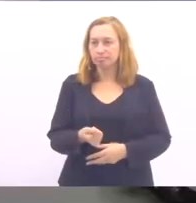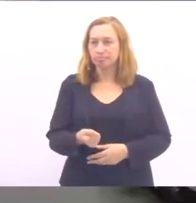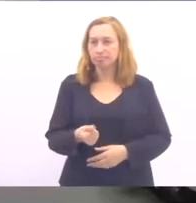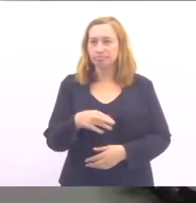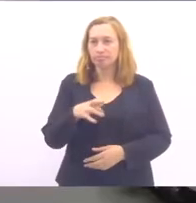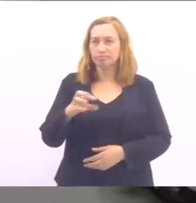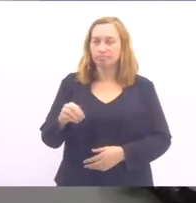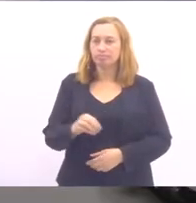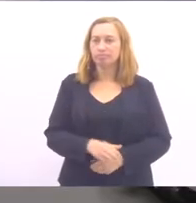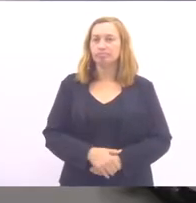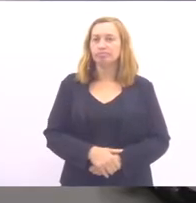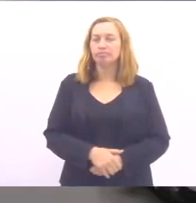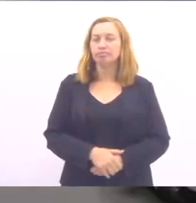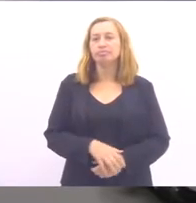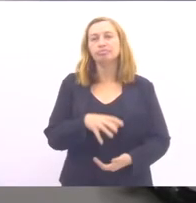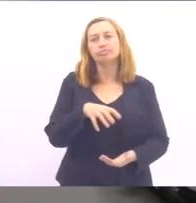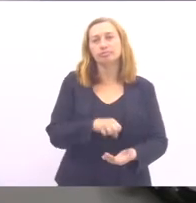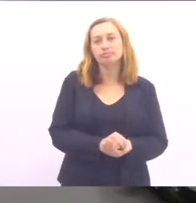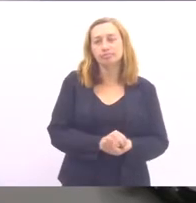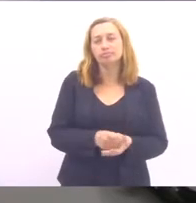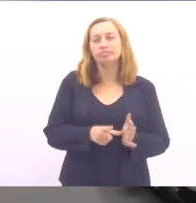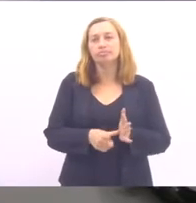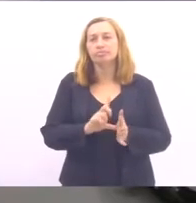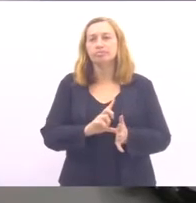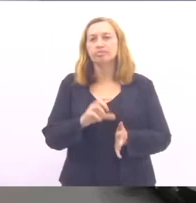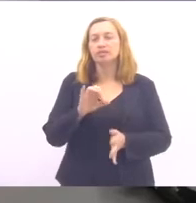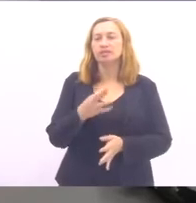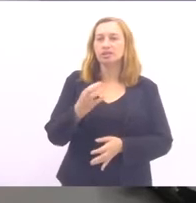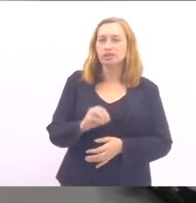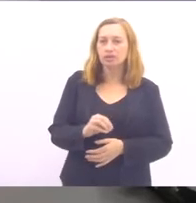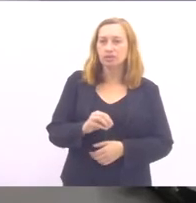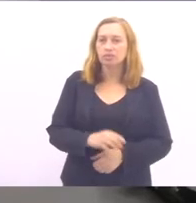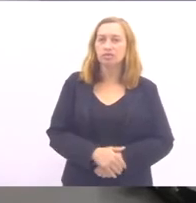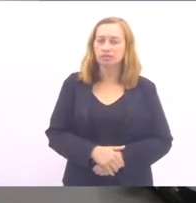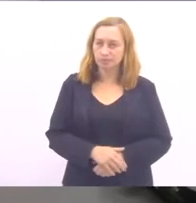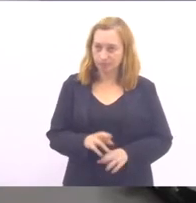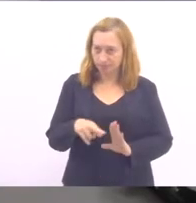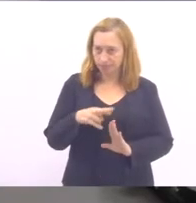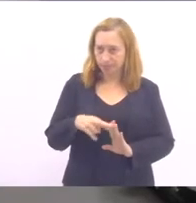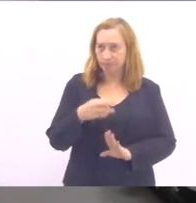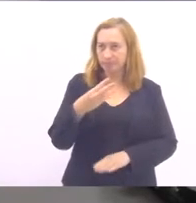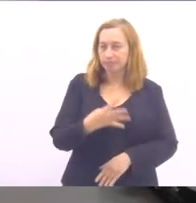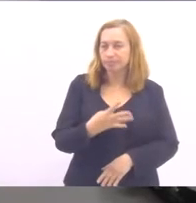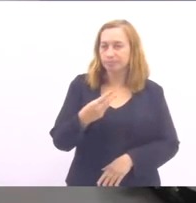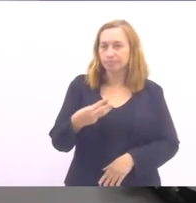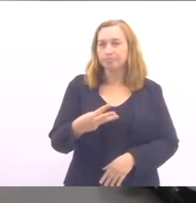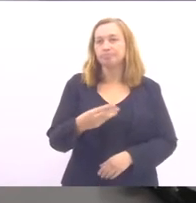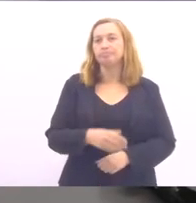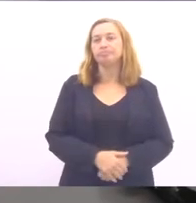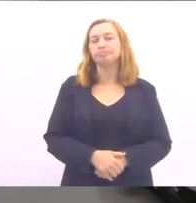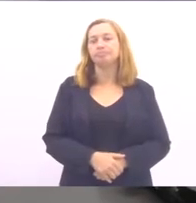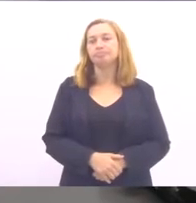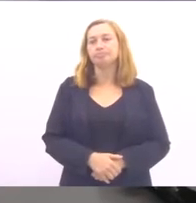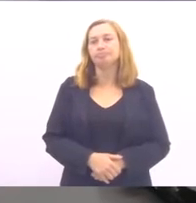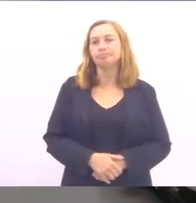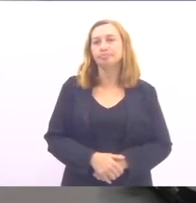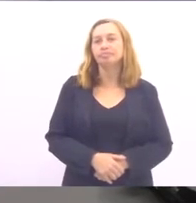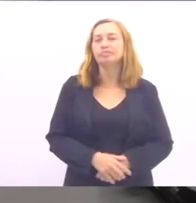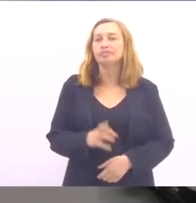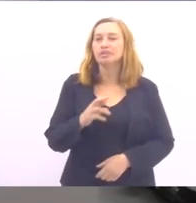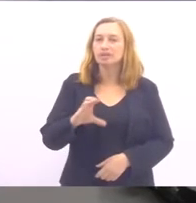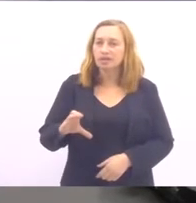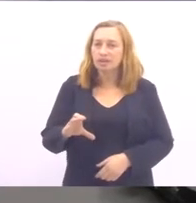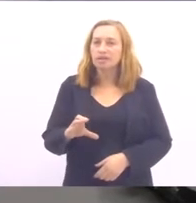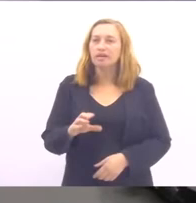Nós fizemos lá o cadastro, lá com o Sérgio Montovani, sobre a resolução 43, né? Foi a RAC e